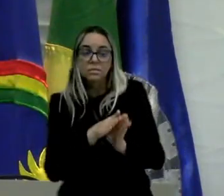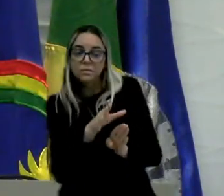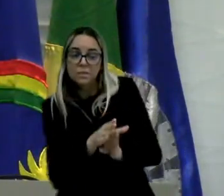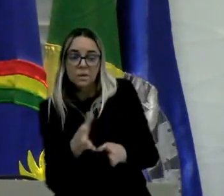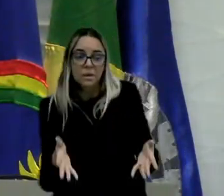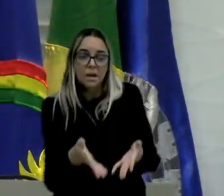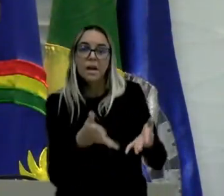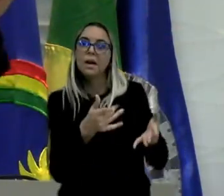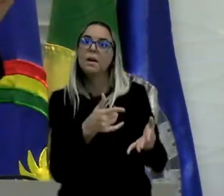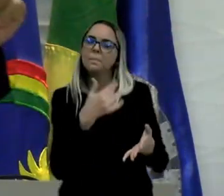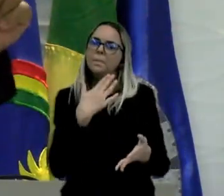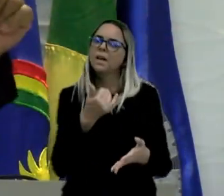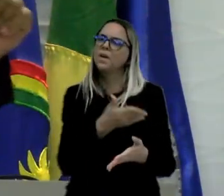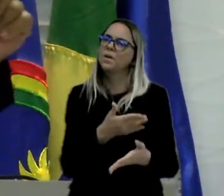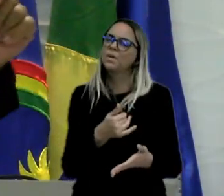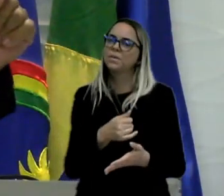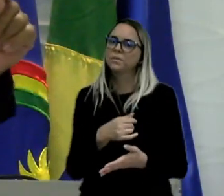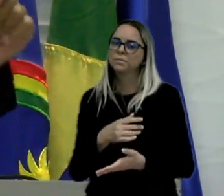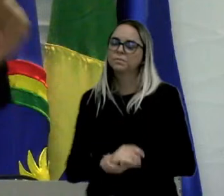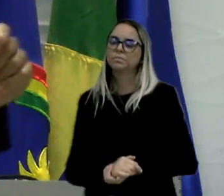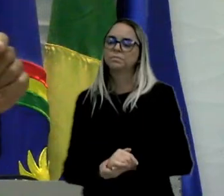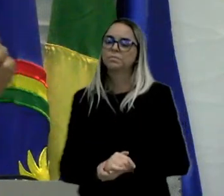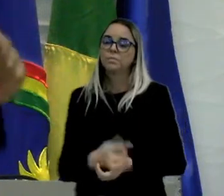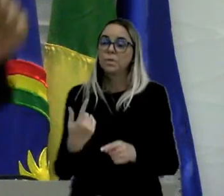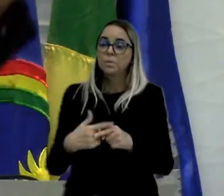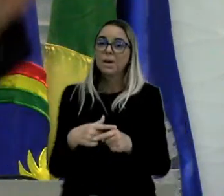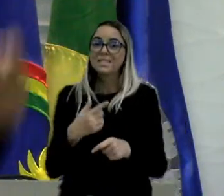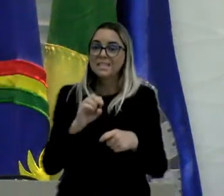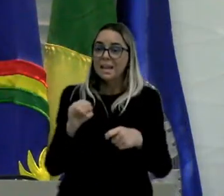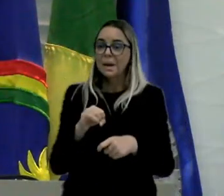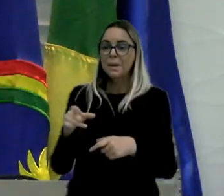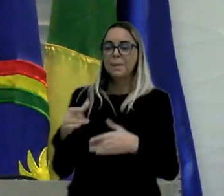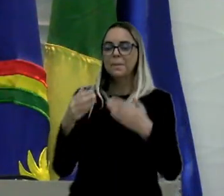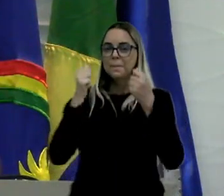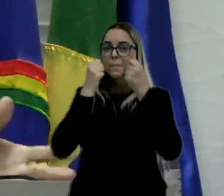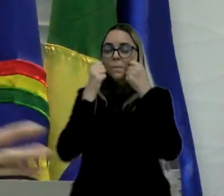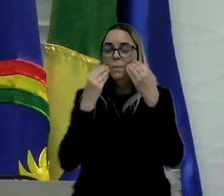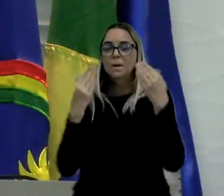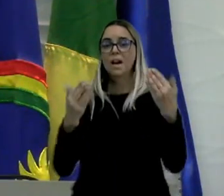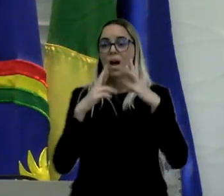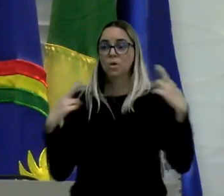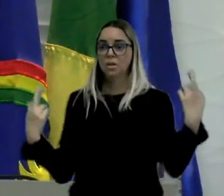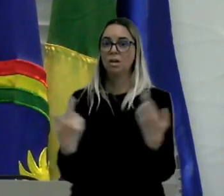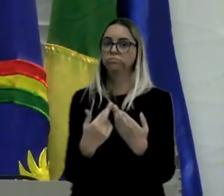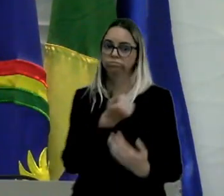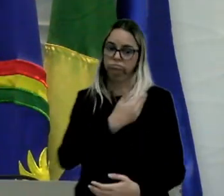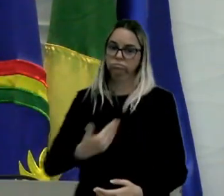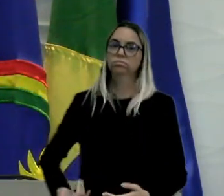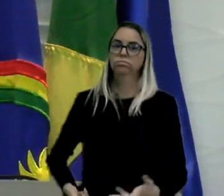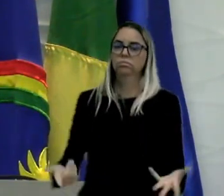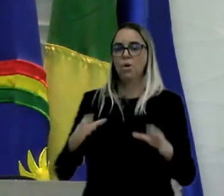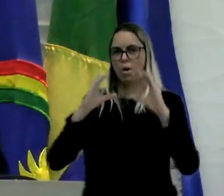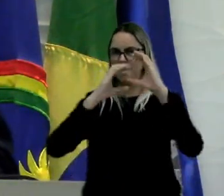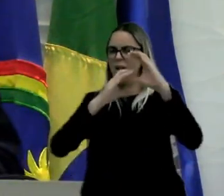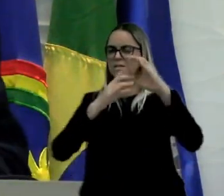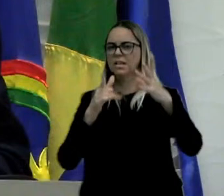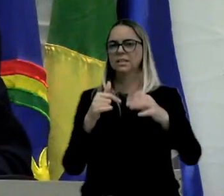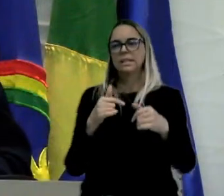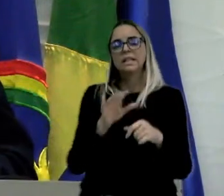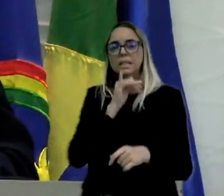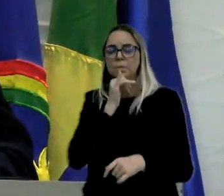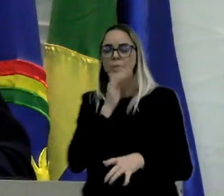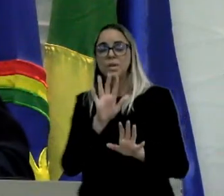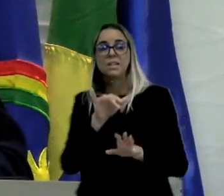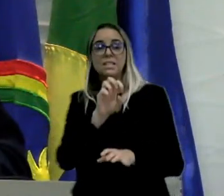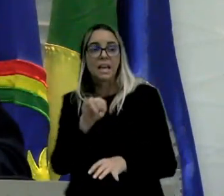Porque em vez dela colocar um convocar uma audiência pública na Compesa por exemplo se fosse escolher